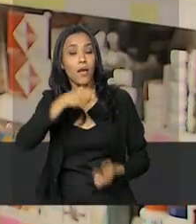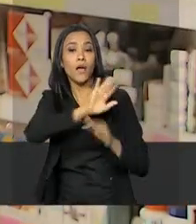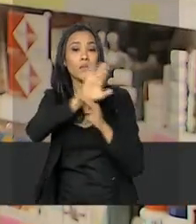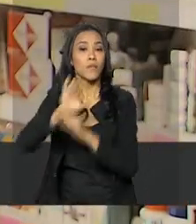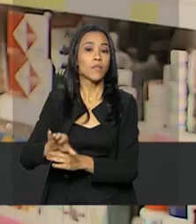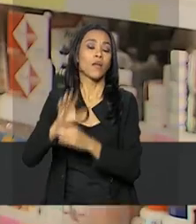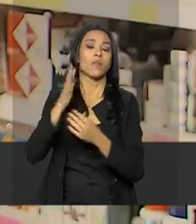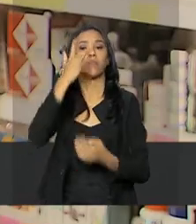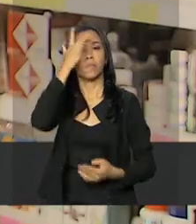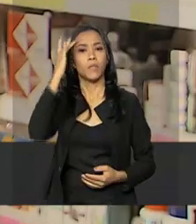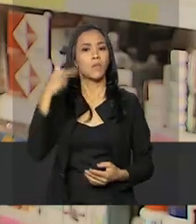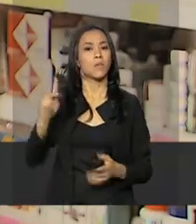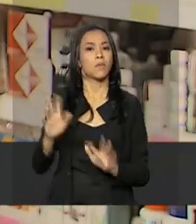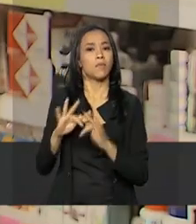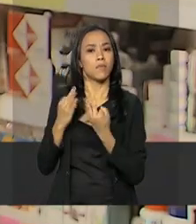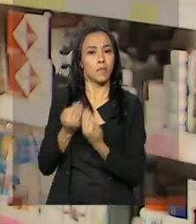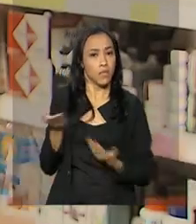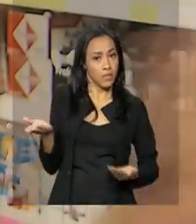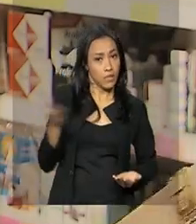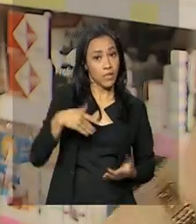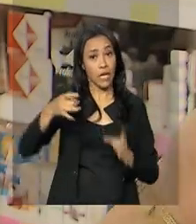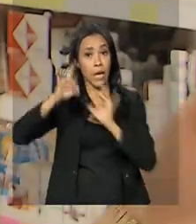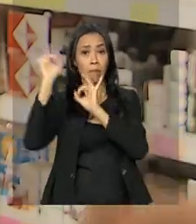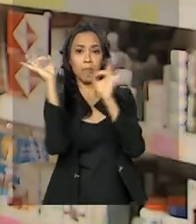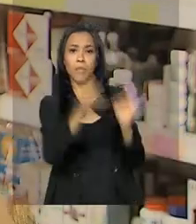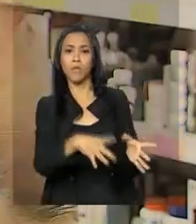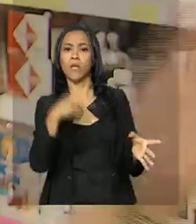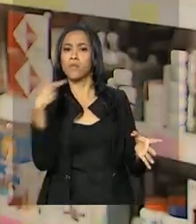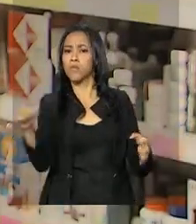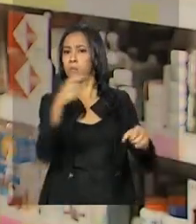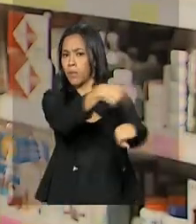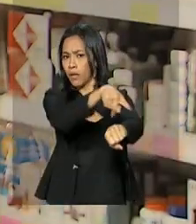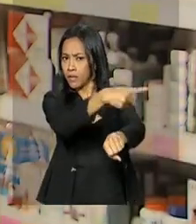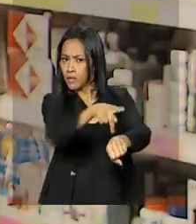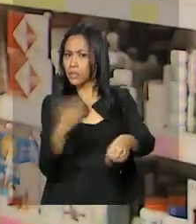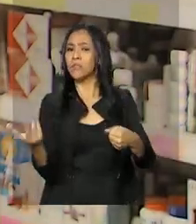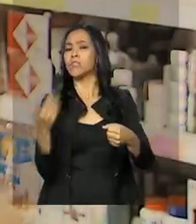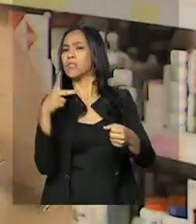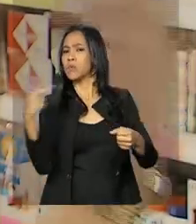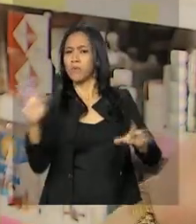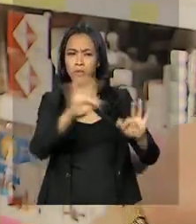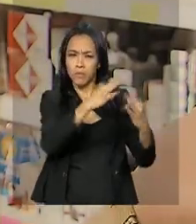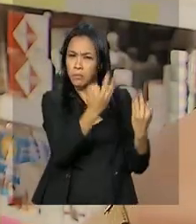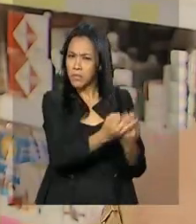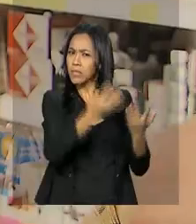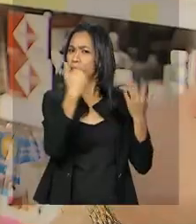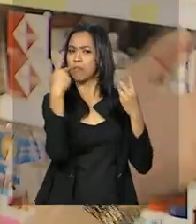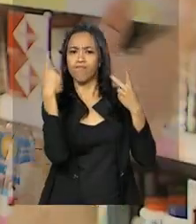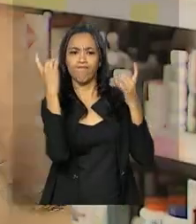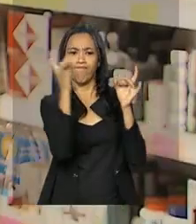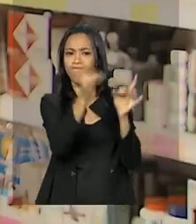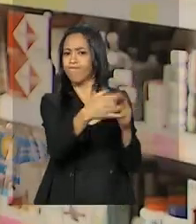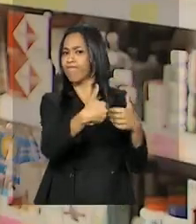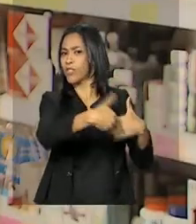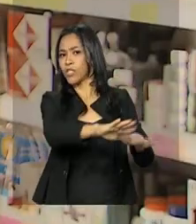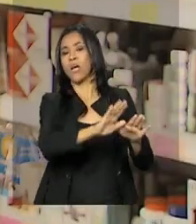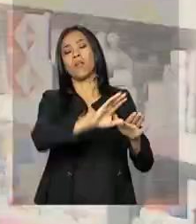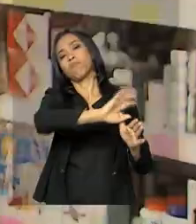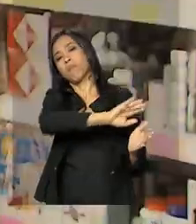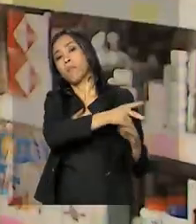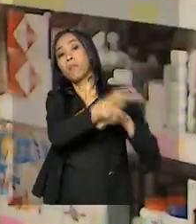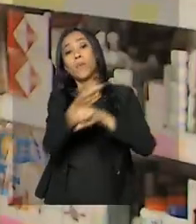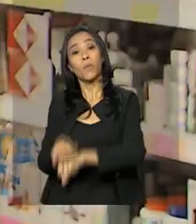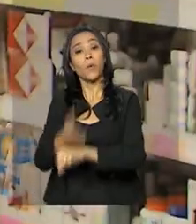pessoas né famílias que deixaram tudo para trás deixaram parte da família para trás deixaram uma vida para trás em busca de algo